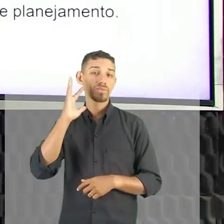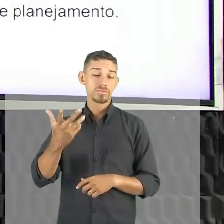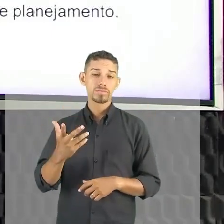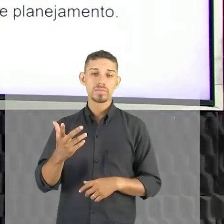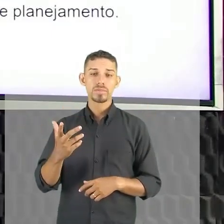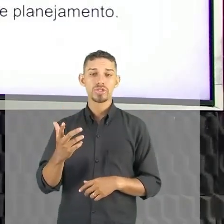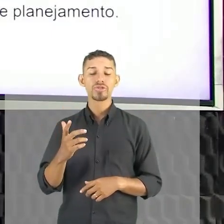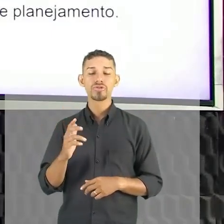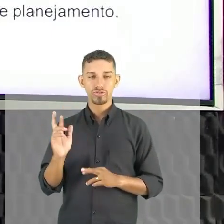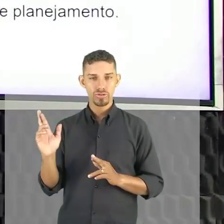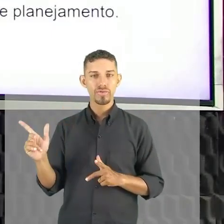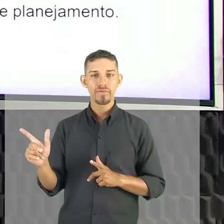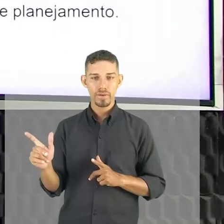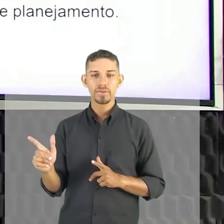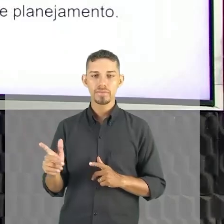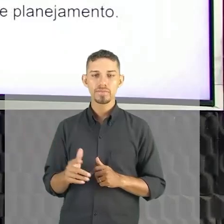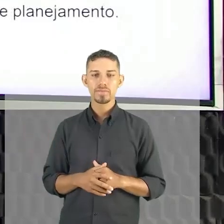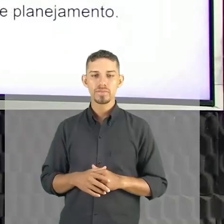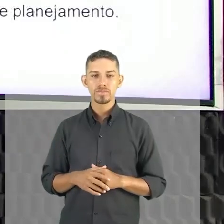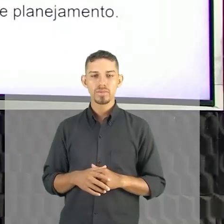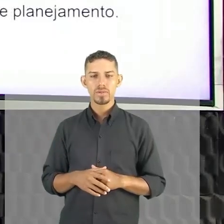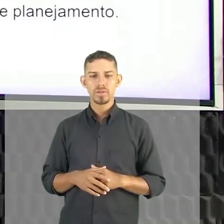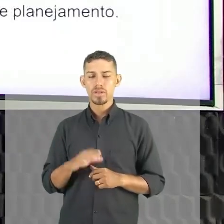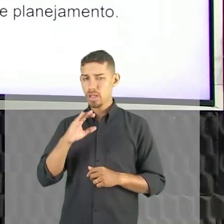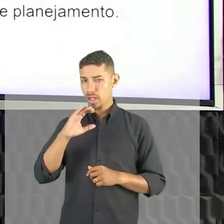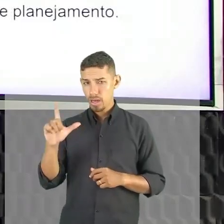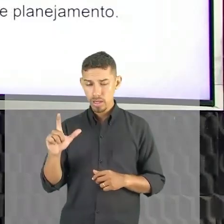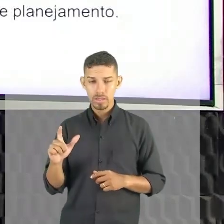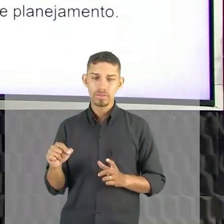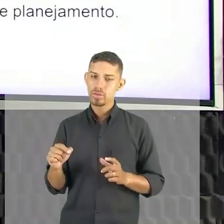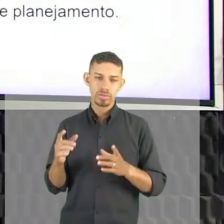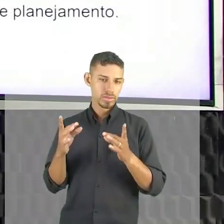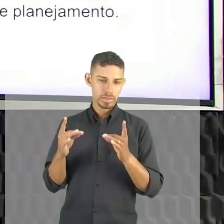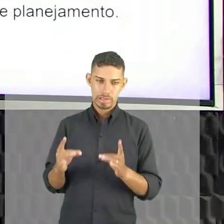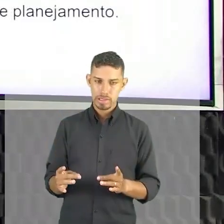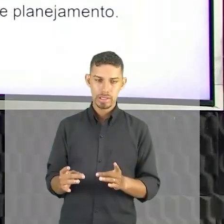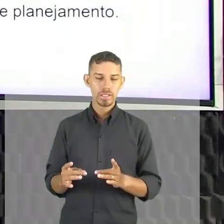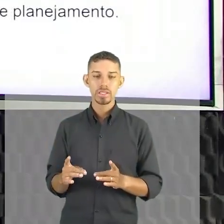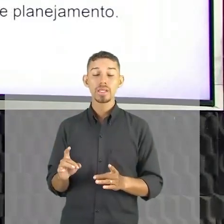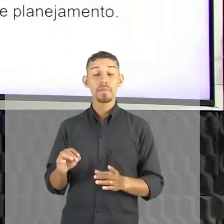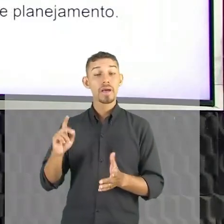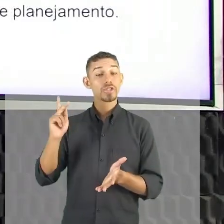forma diferenciada, né? Claro, não estou trabalhando aqui com escalas, mas de